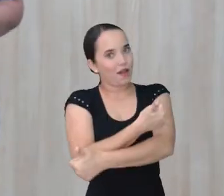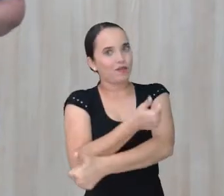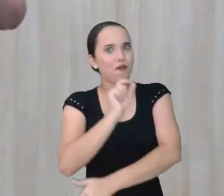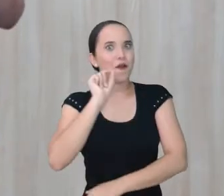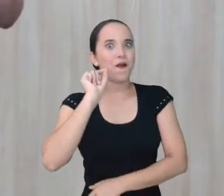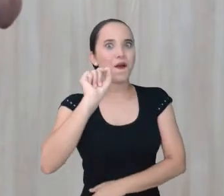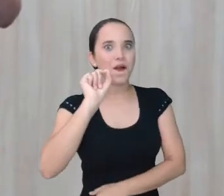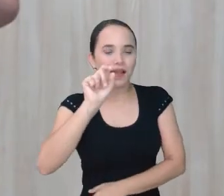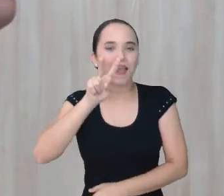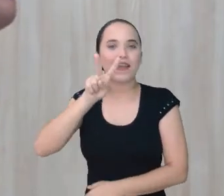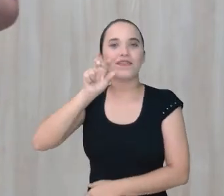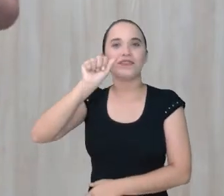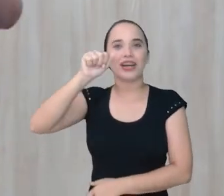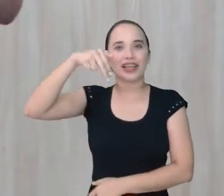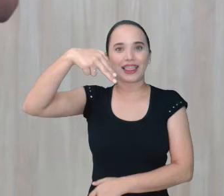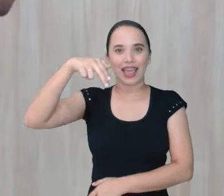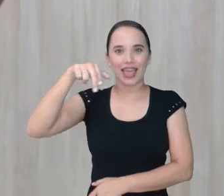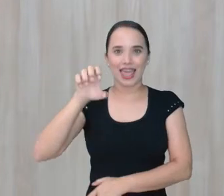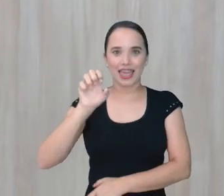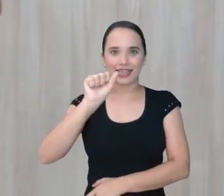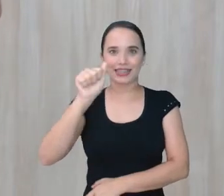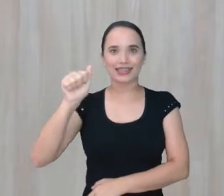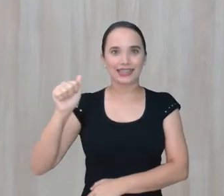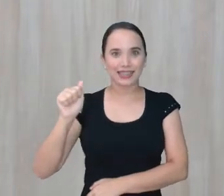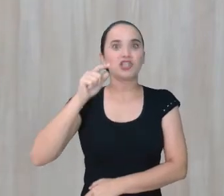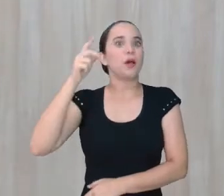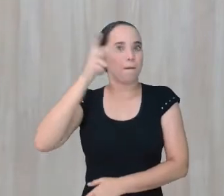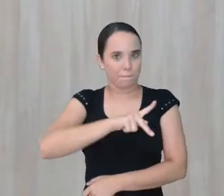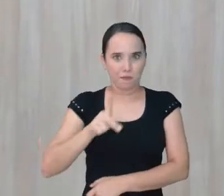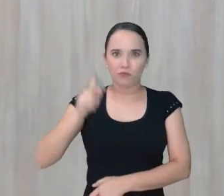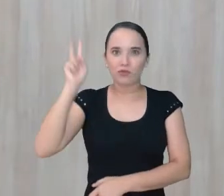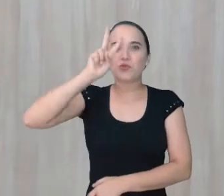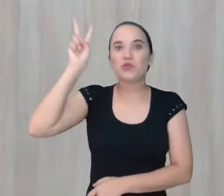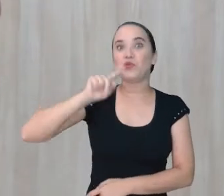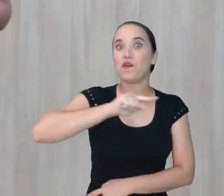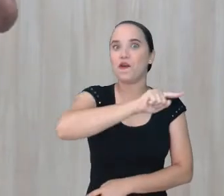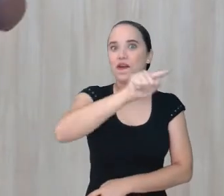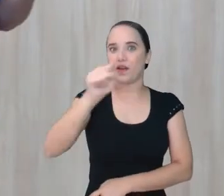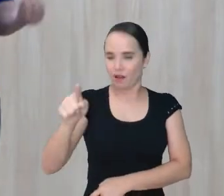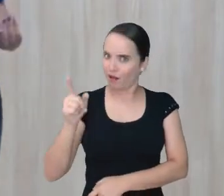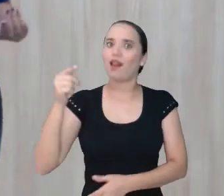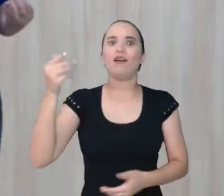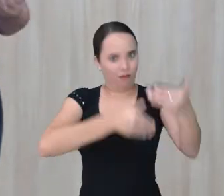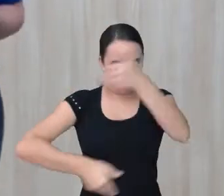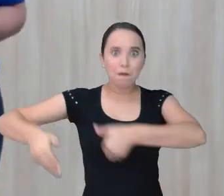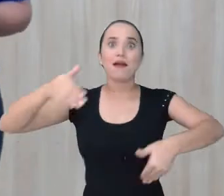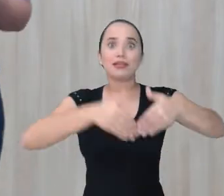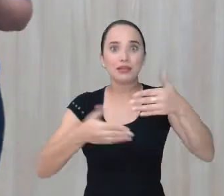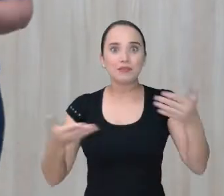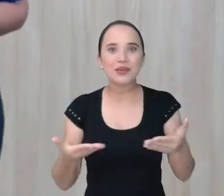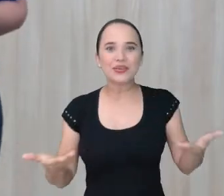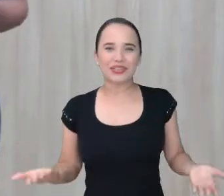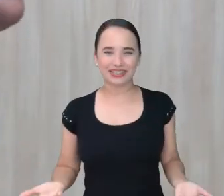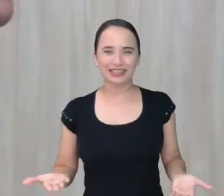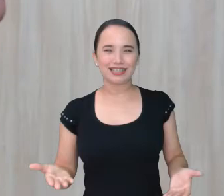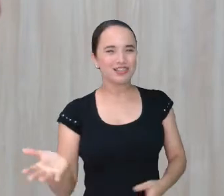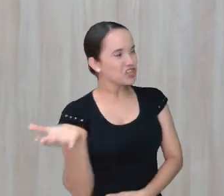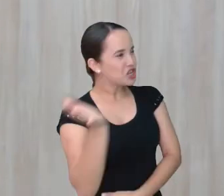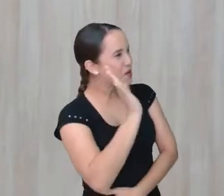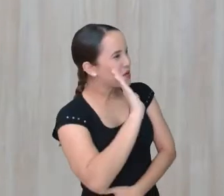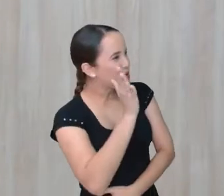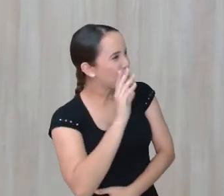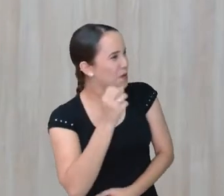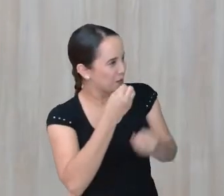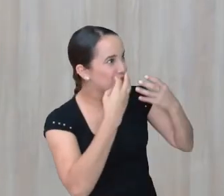maravilhosa, Vanessa, professora de História de vocês, que vai participar da nossa aula hoje. Olá,